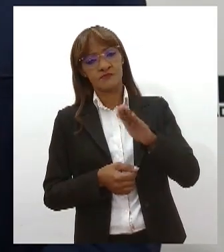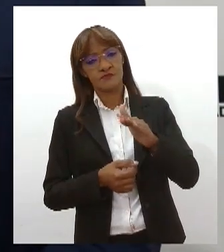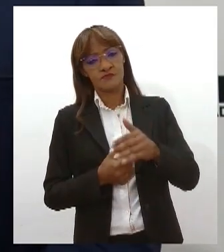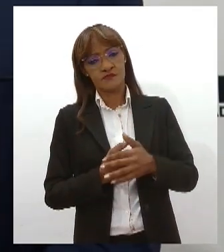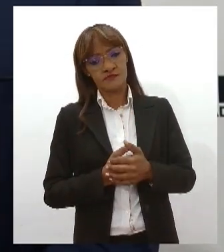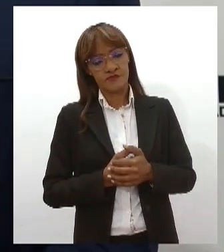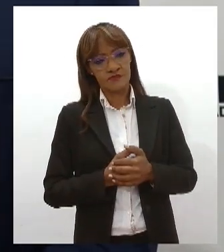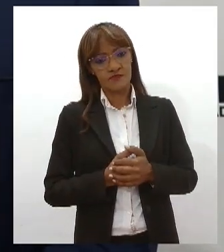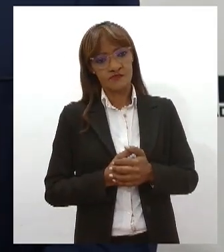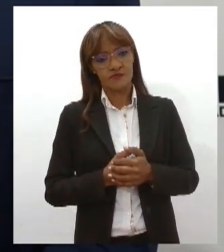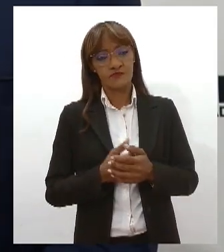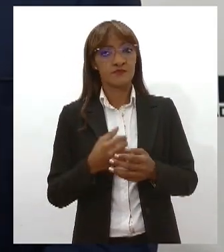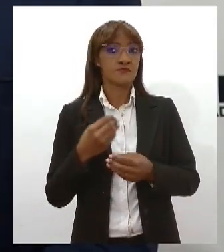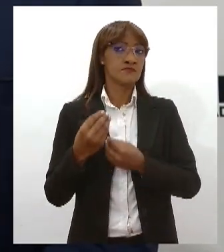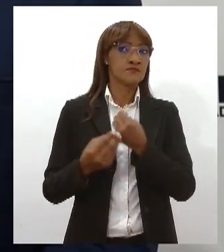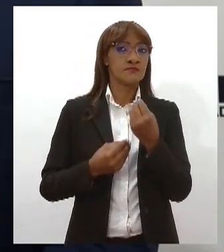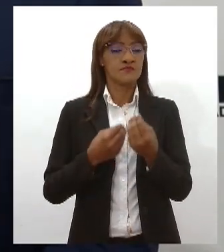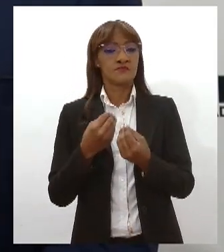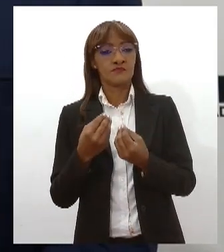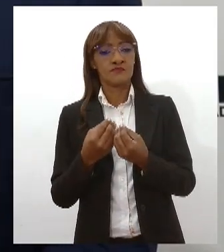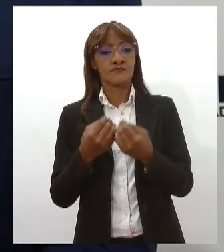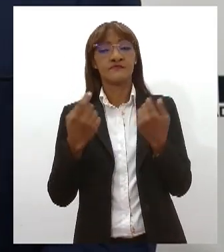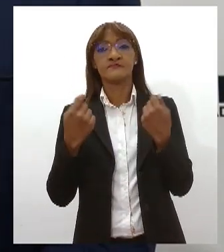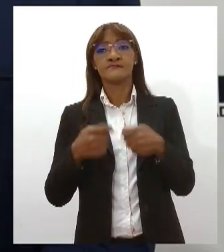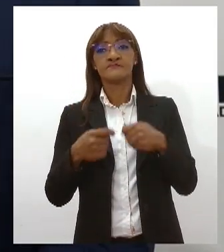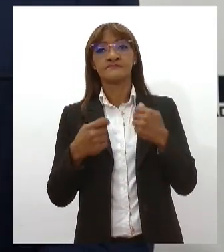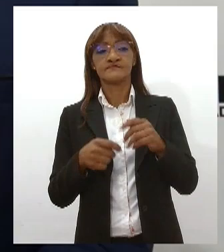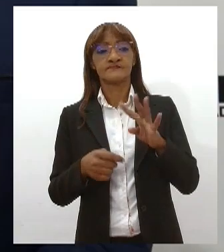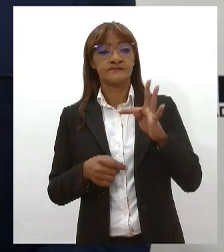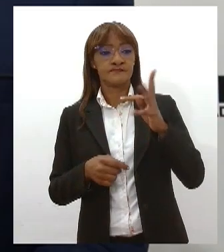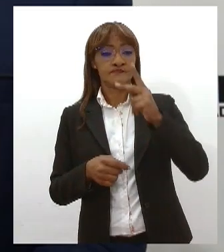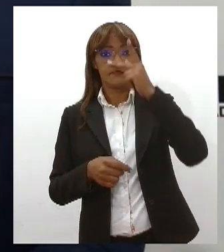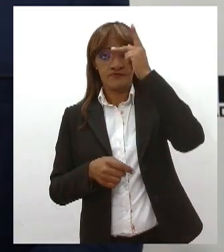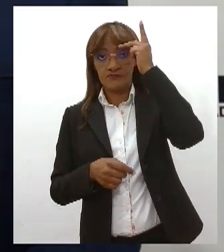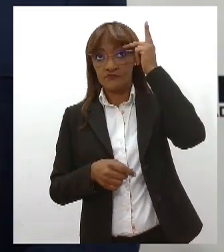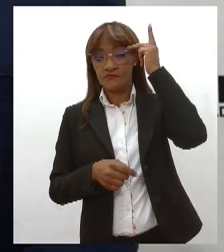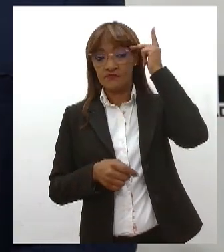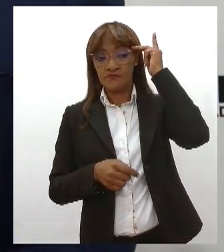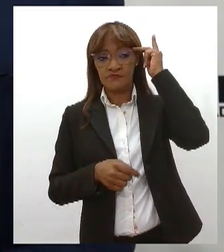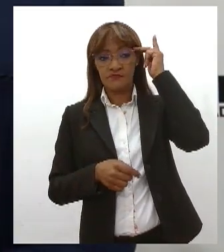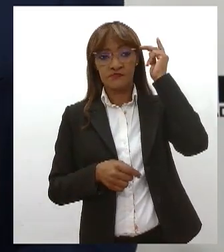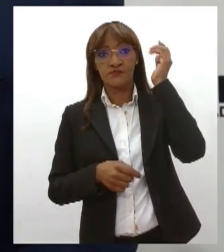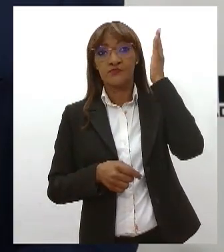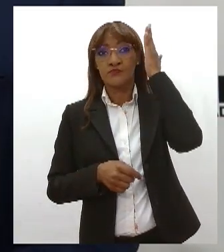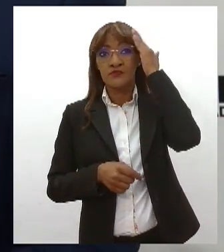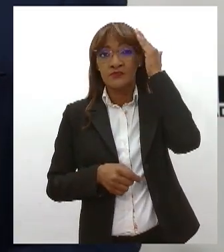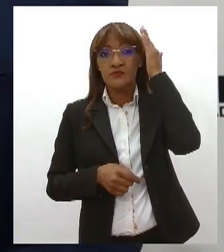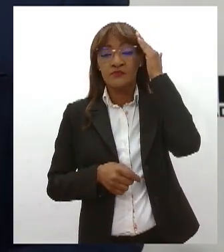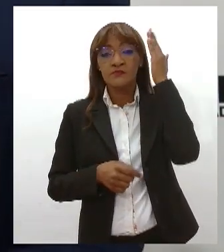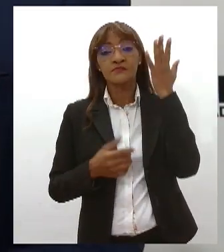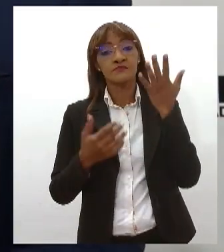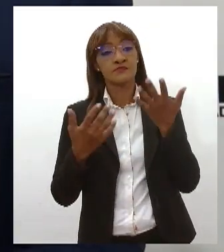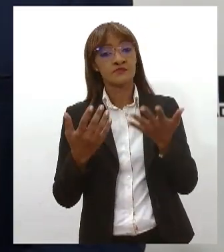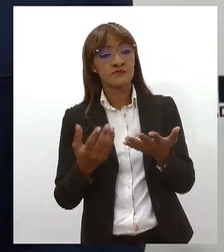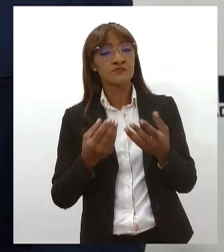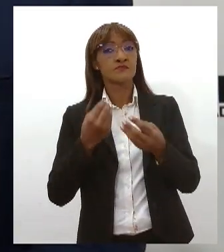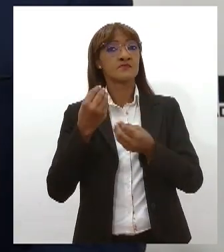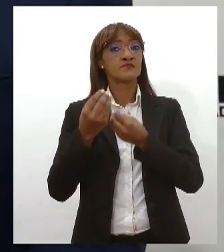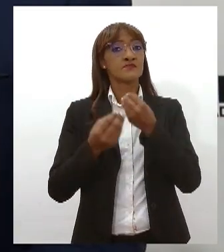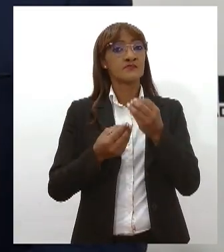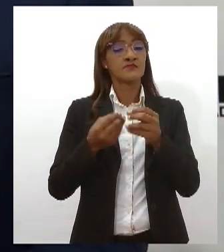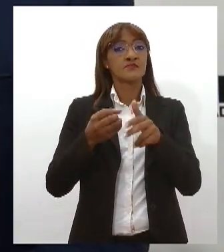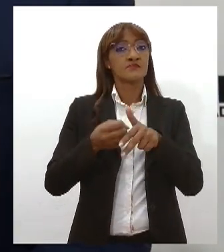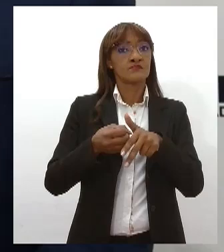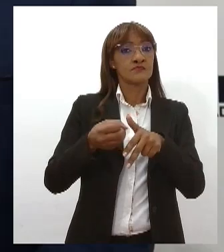superintendente, a necessidade das pessoas terem um pouco mais de compreensão como é que funciona o dinheiro